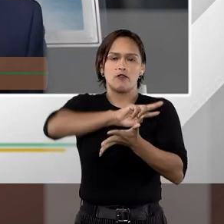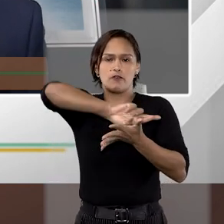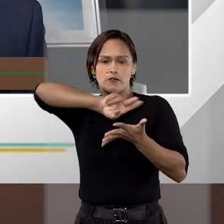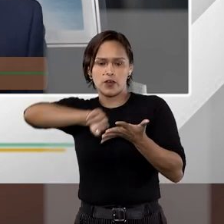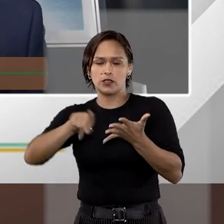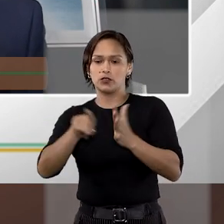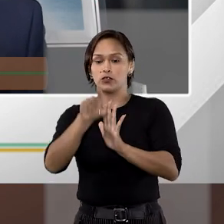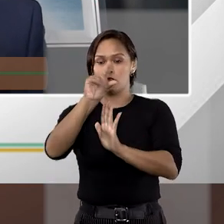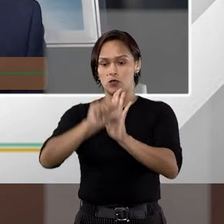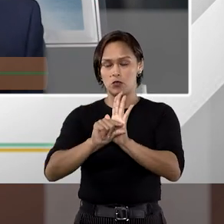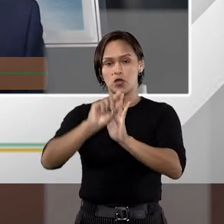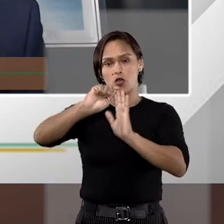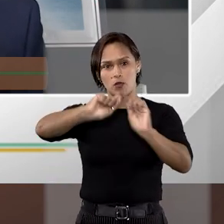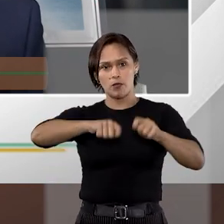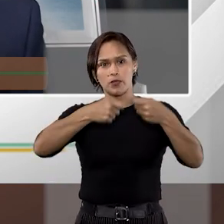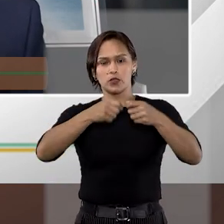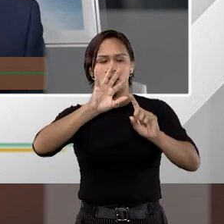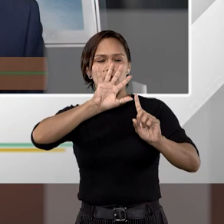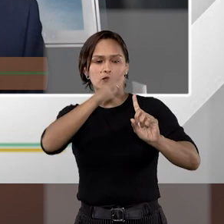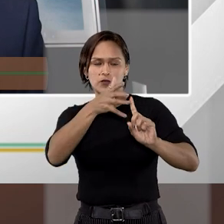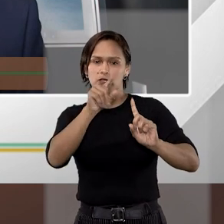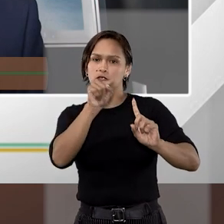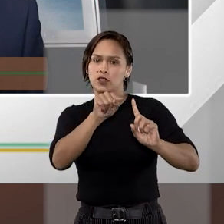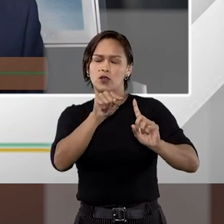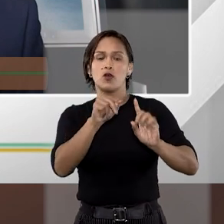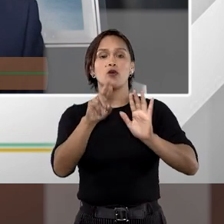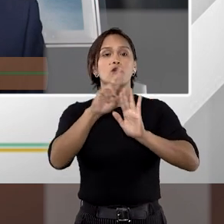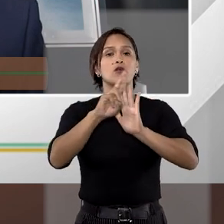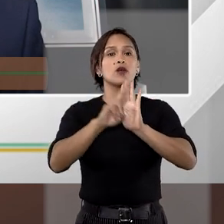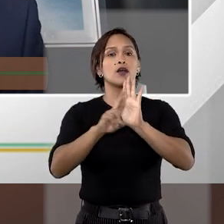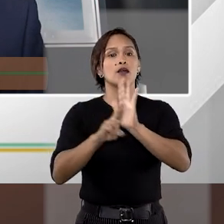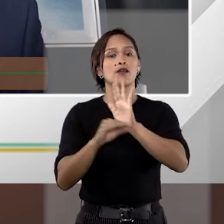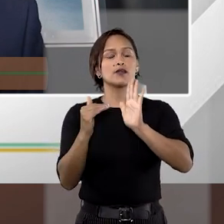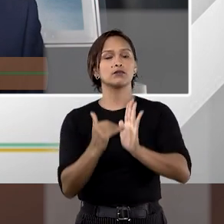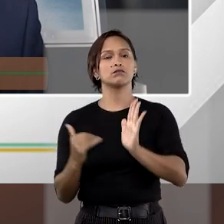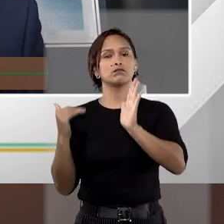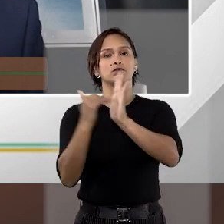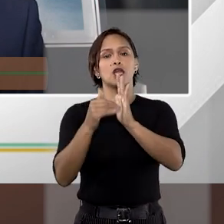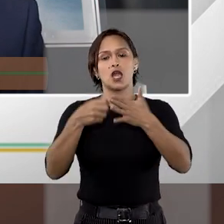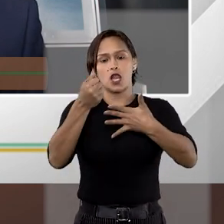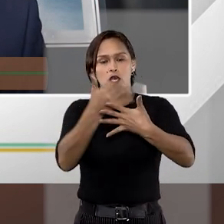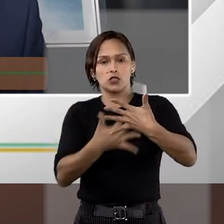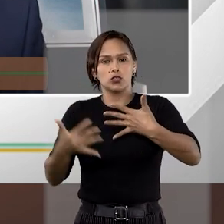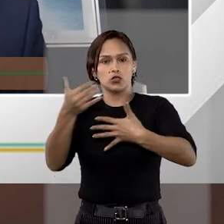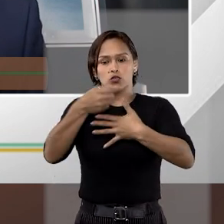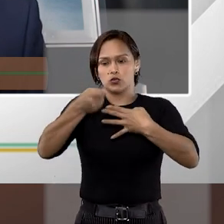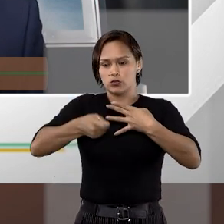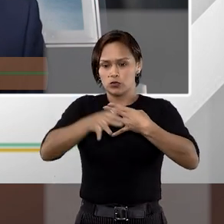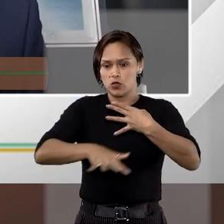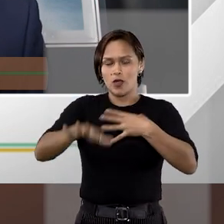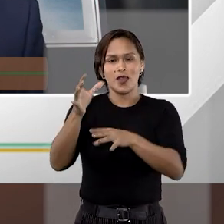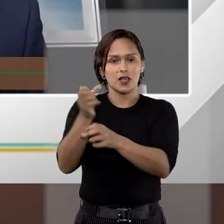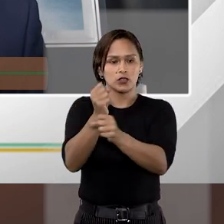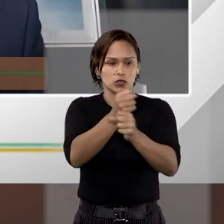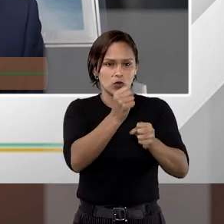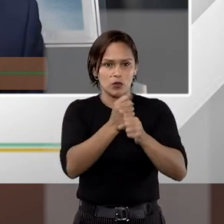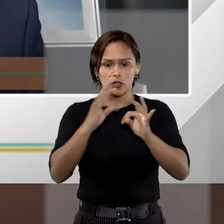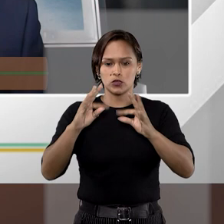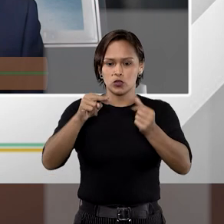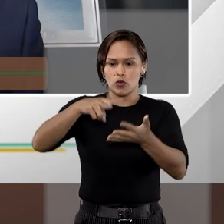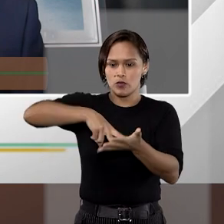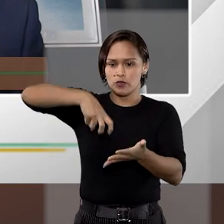todos eles são de menor potencial ofensivo Qual é a regra estabelecida pela jurisprudência do vai somar